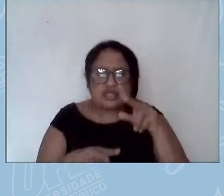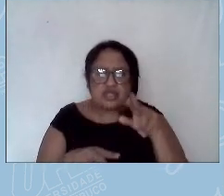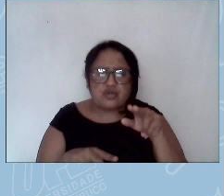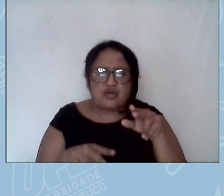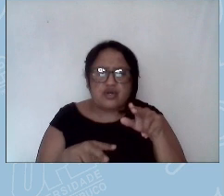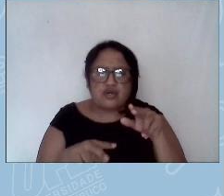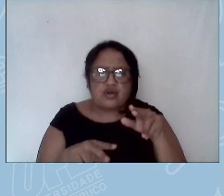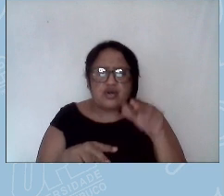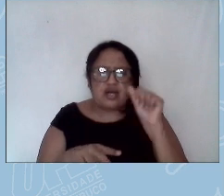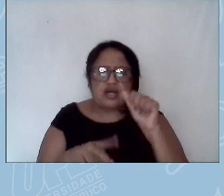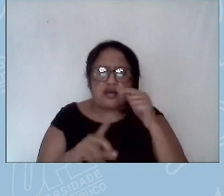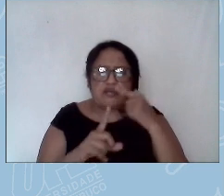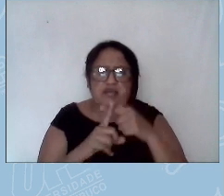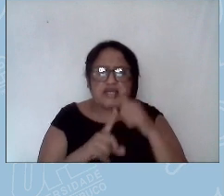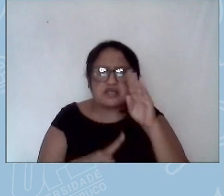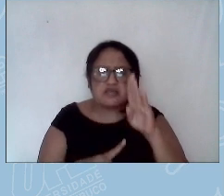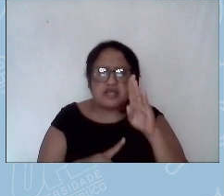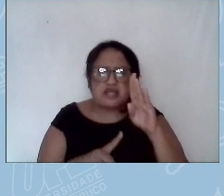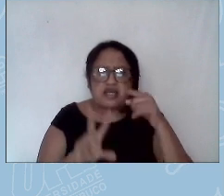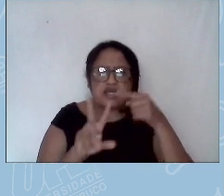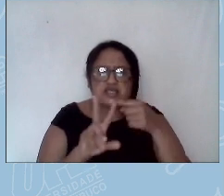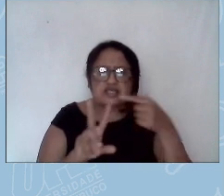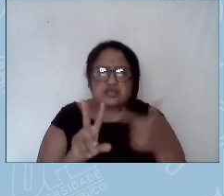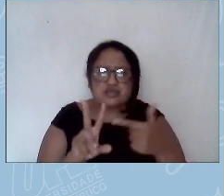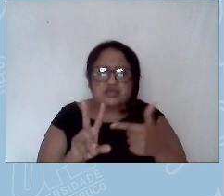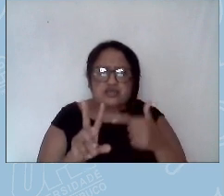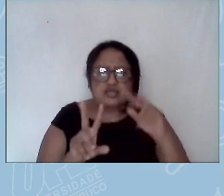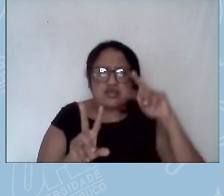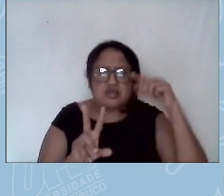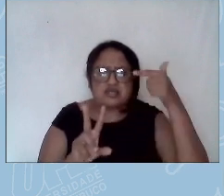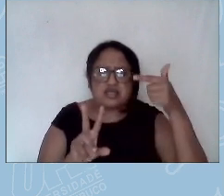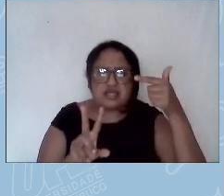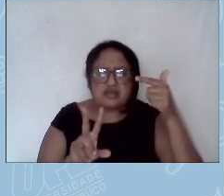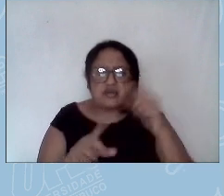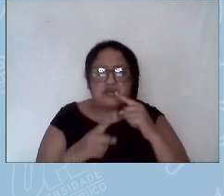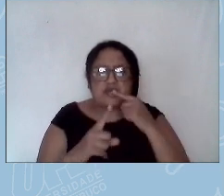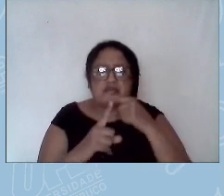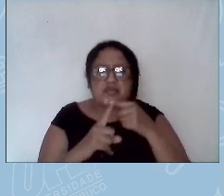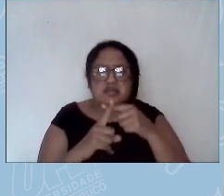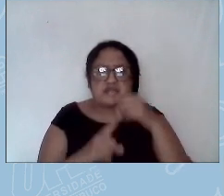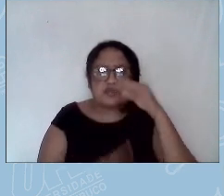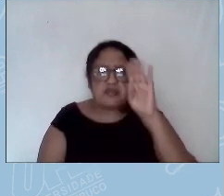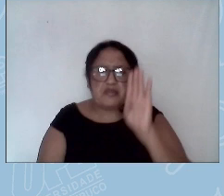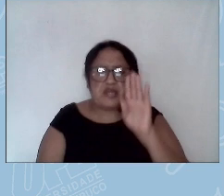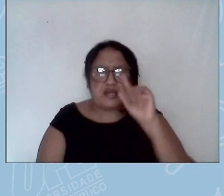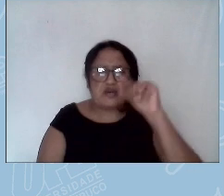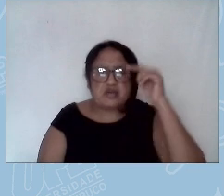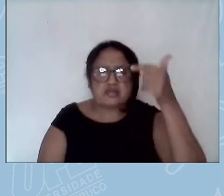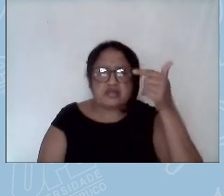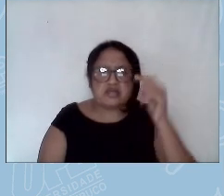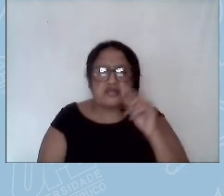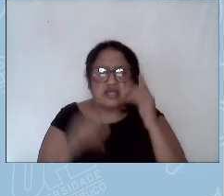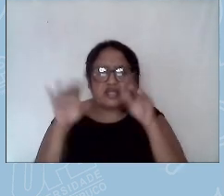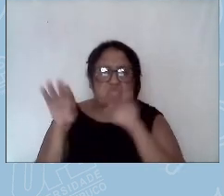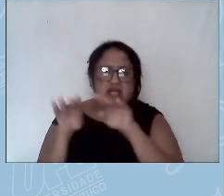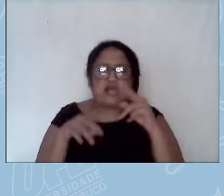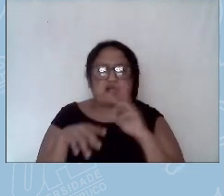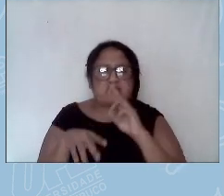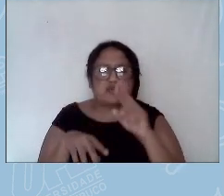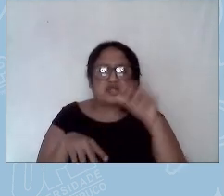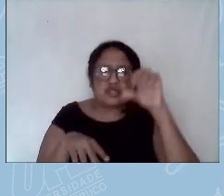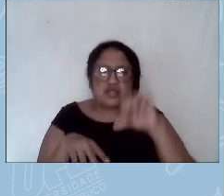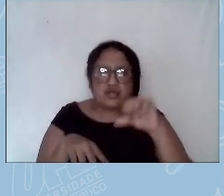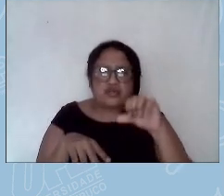A ao quadrado ora A ao quadrado mais B ao quadrado ficaria igual a 9 e